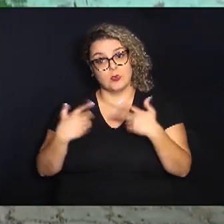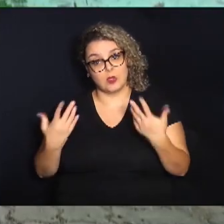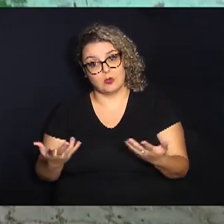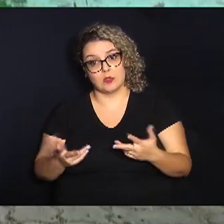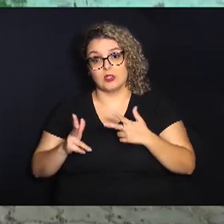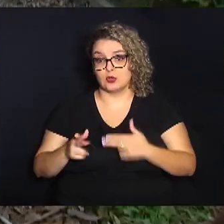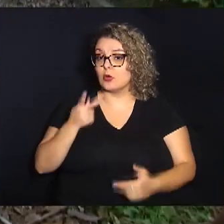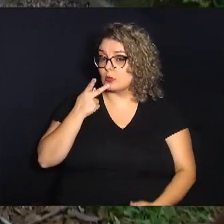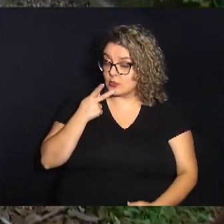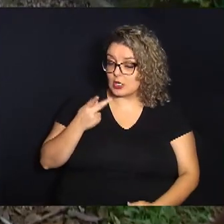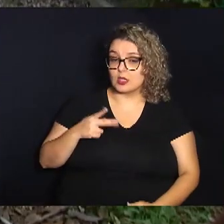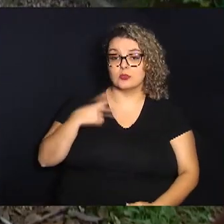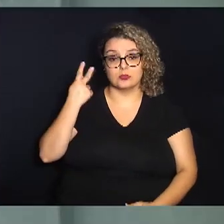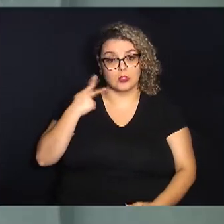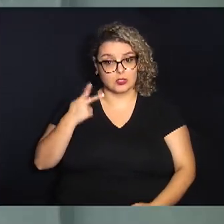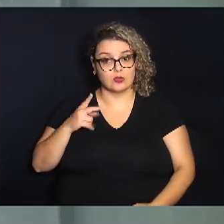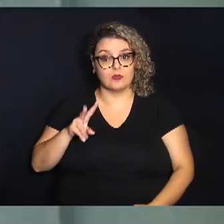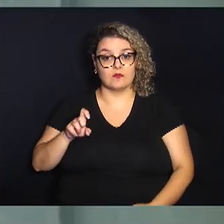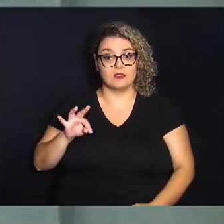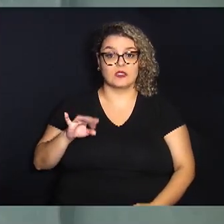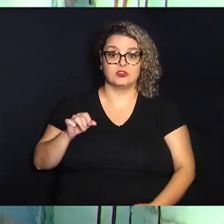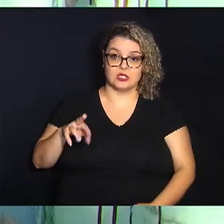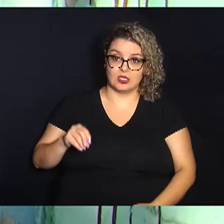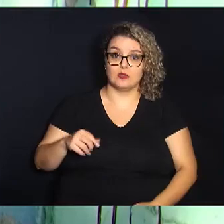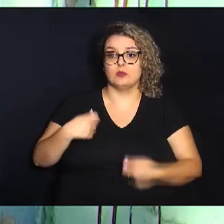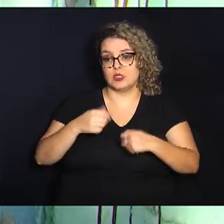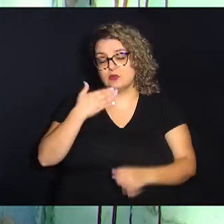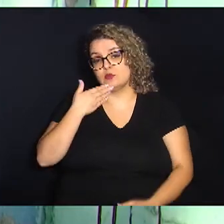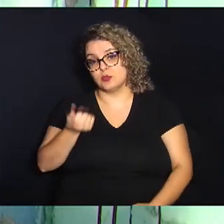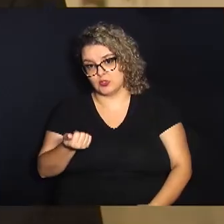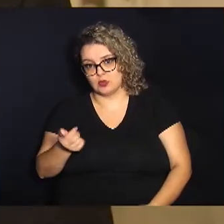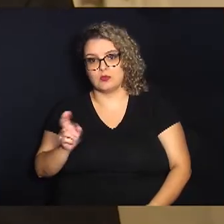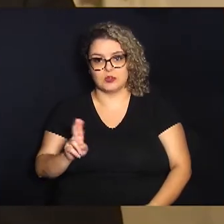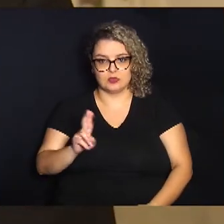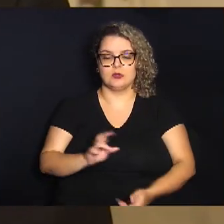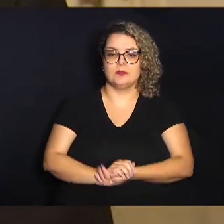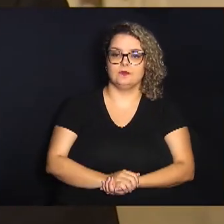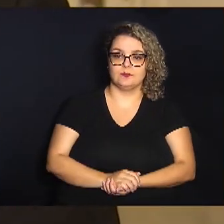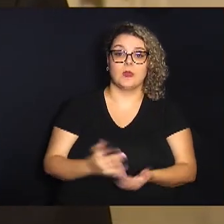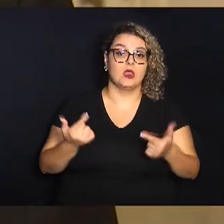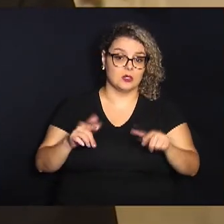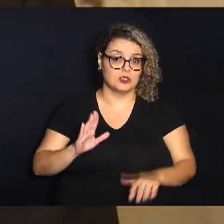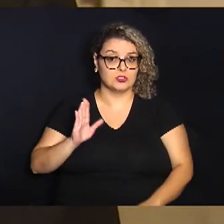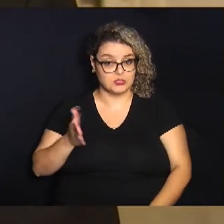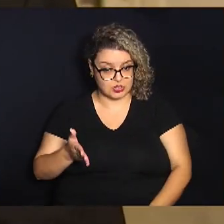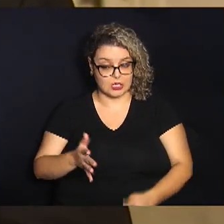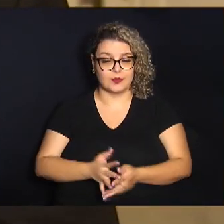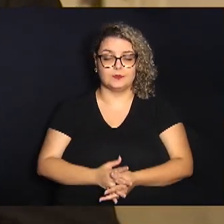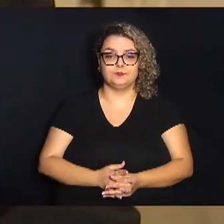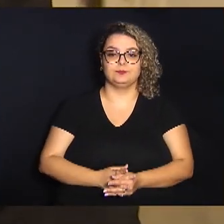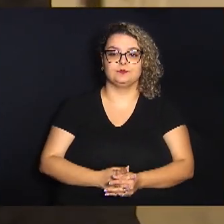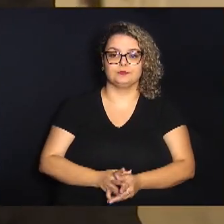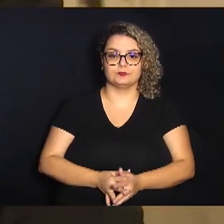ressalta o parlamentar, o vestiário precisa de melhorias para ser utilizado. Esses locais já estão sendo